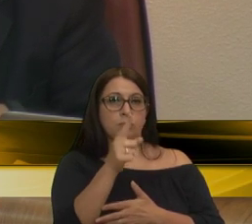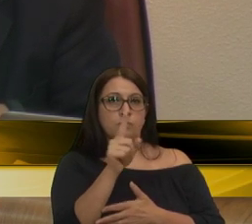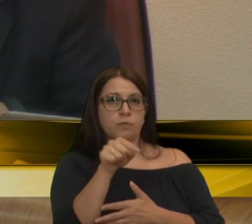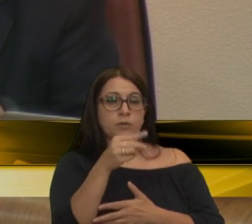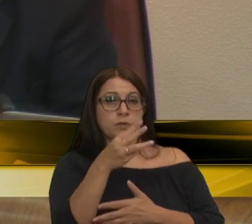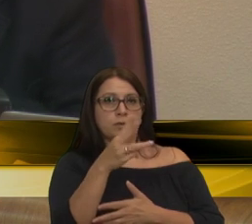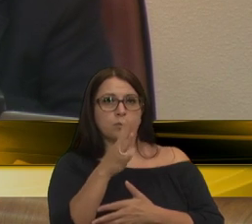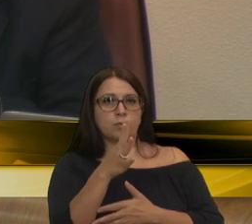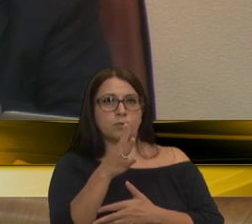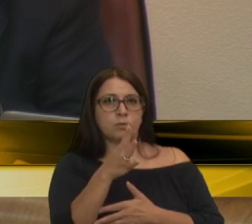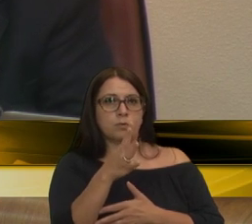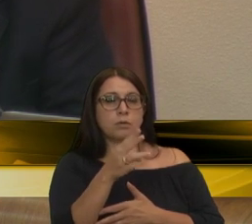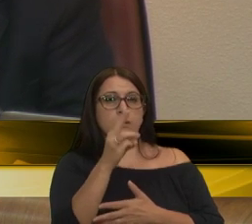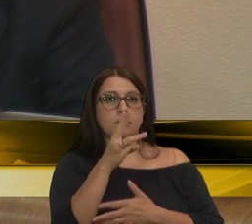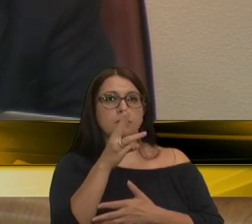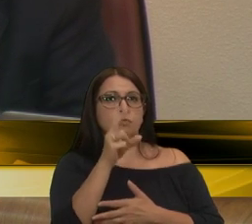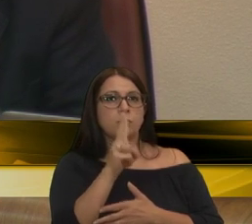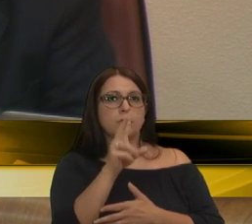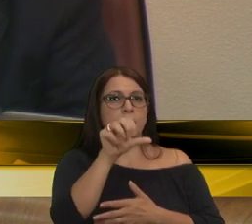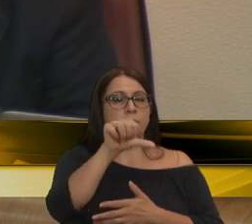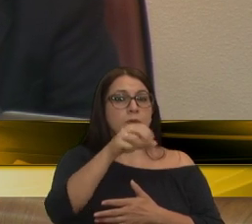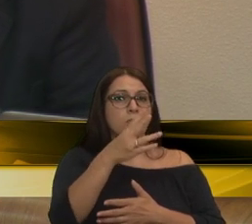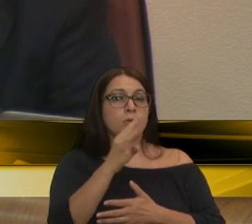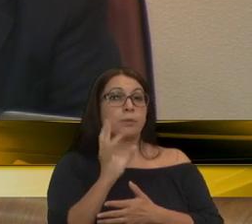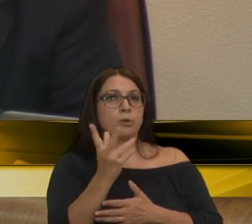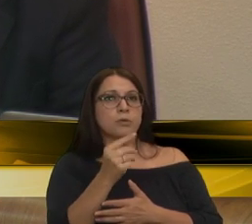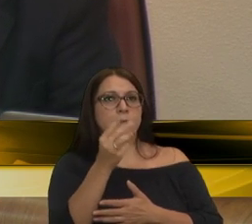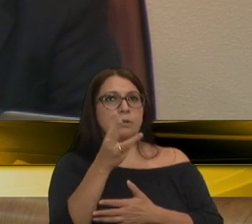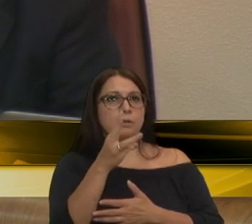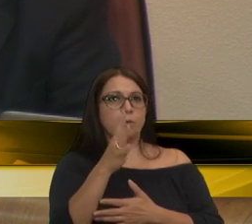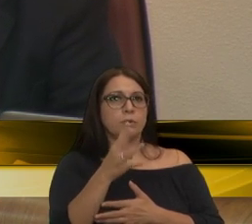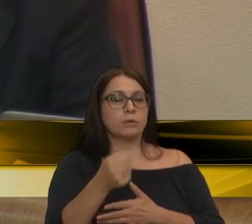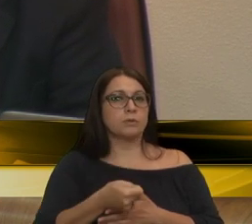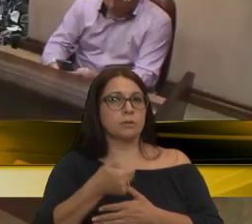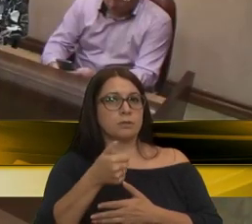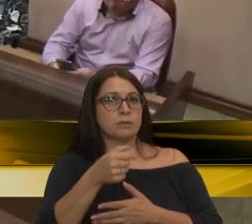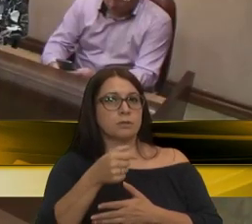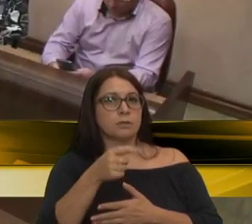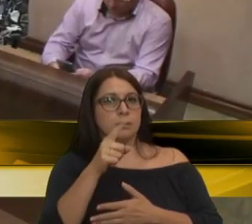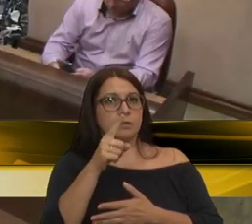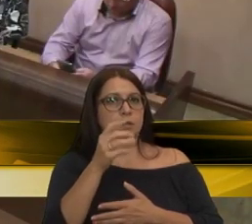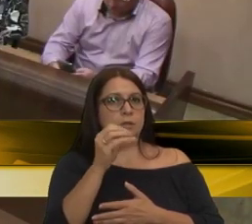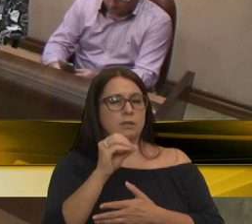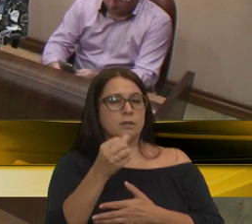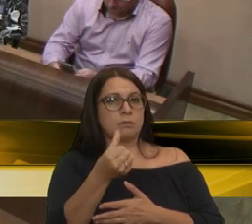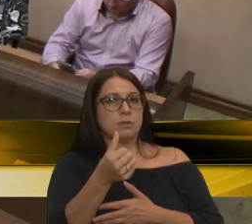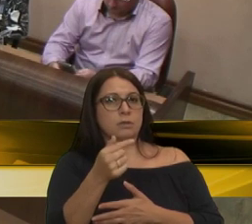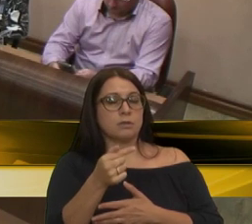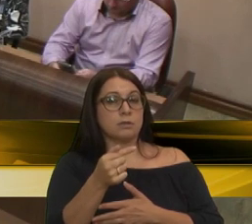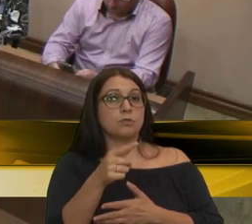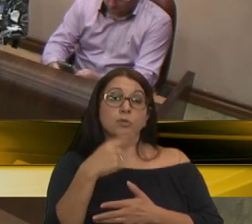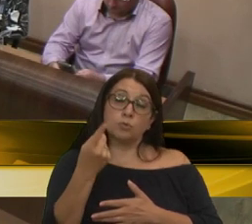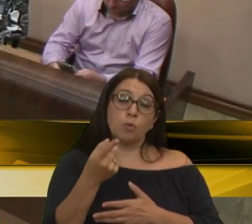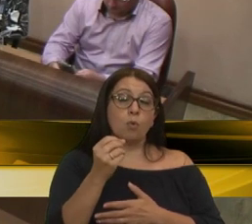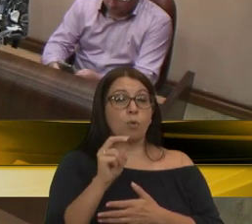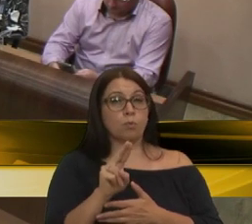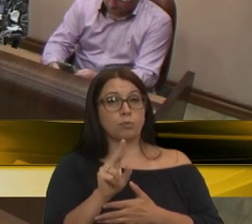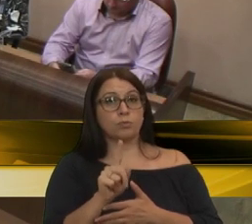294.03.671,34, 294 milhões e 34 centavos, 03.671,34 centavos, ou